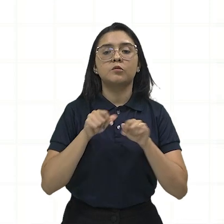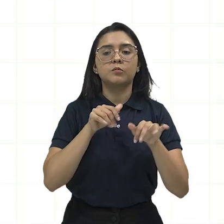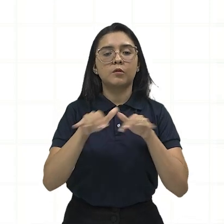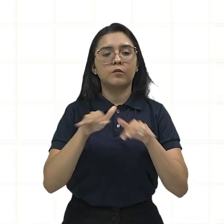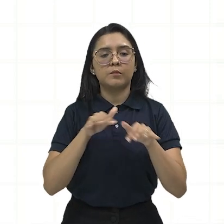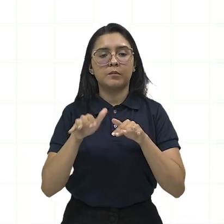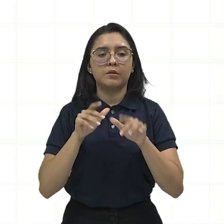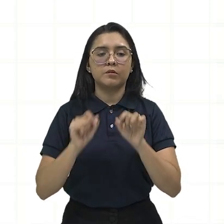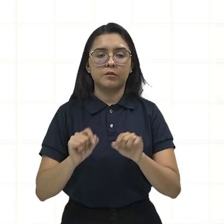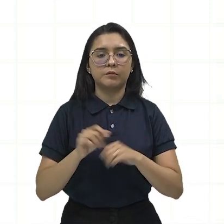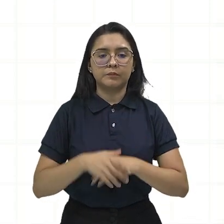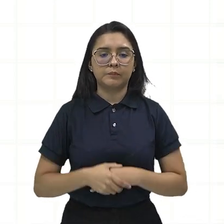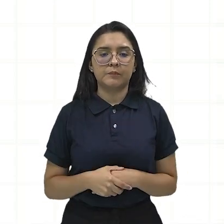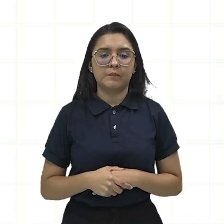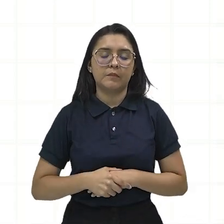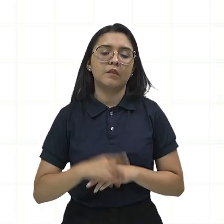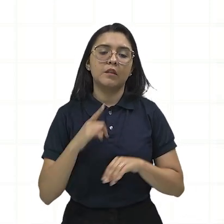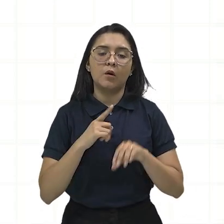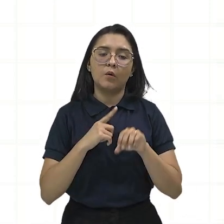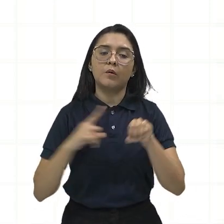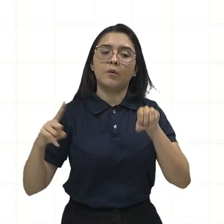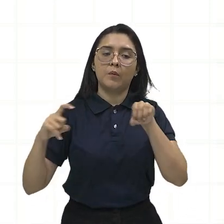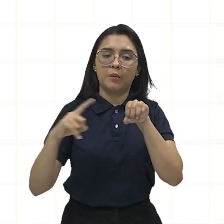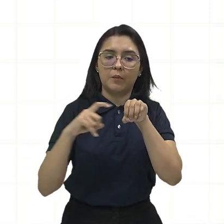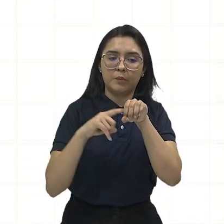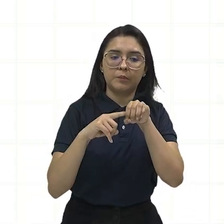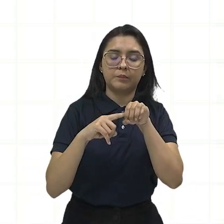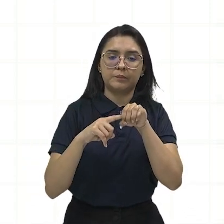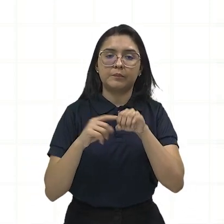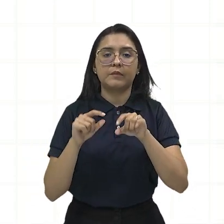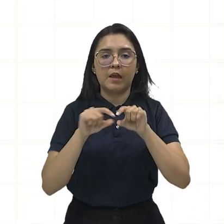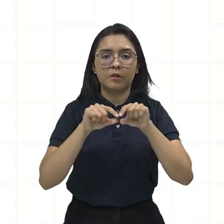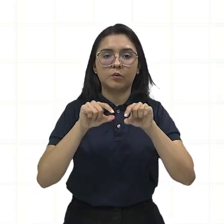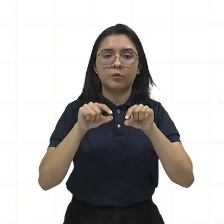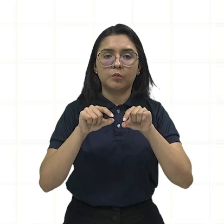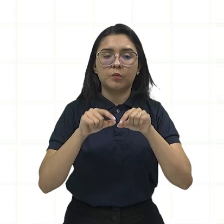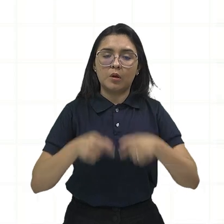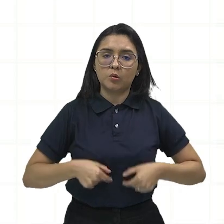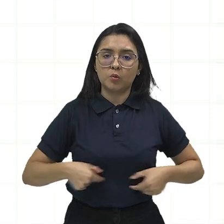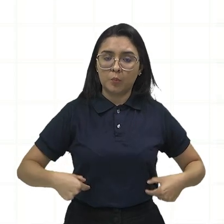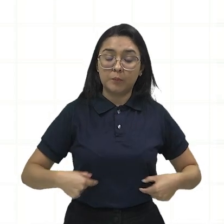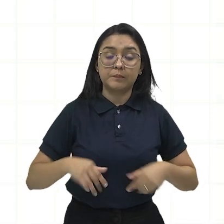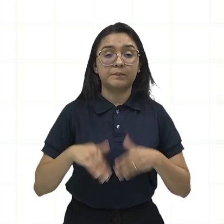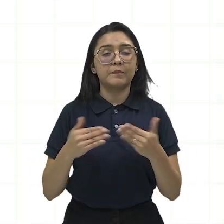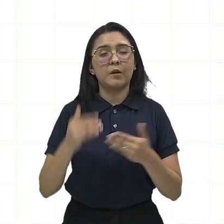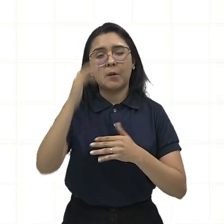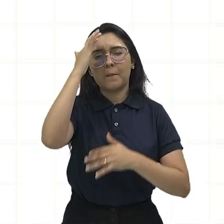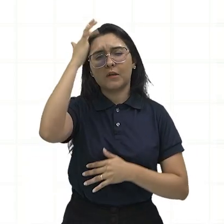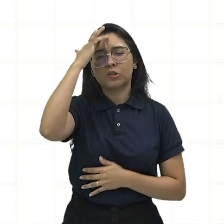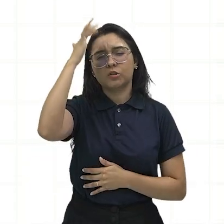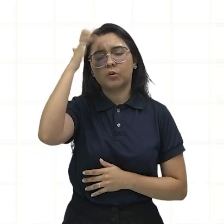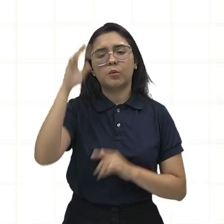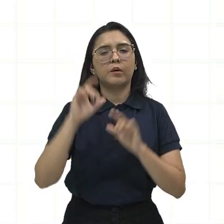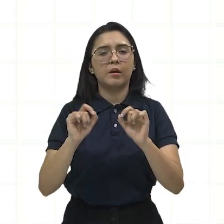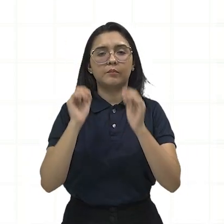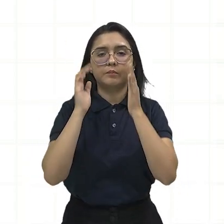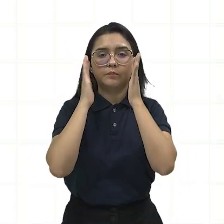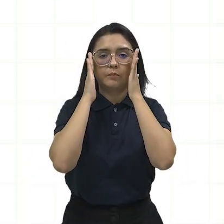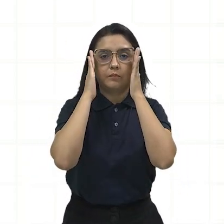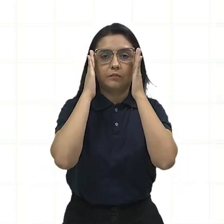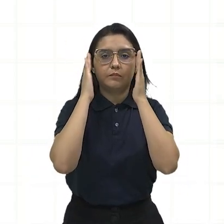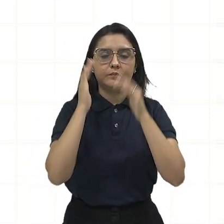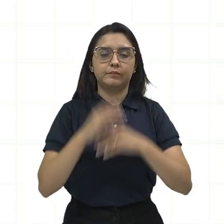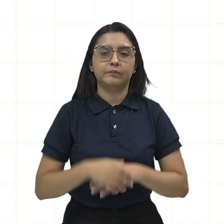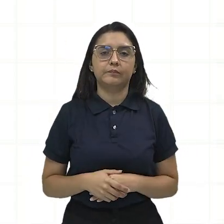movimentos dos flagelos, levam o espermatozoide até a tuba uterina. Então, imagine um processo,